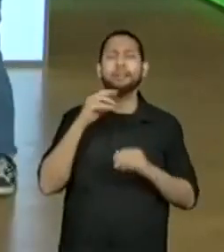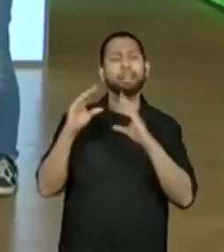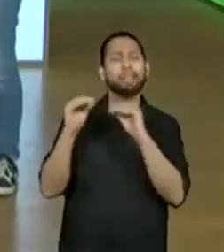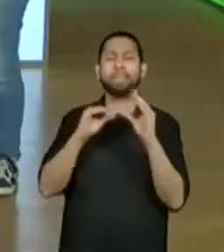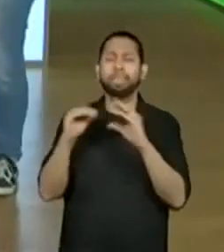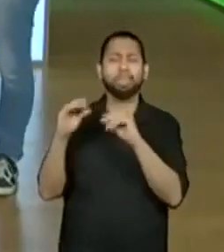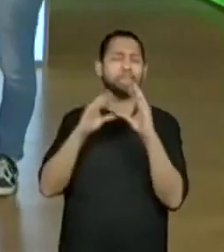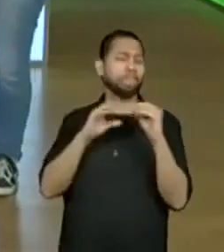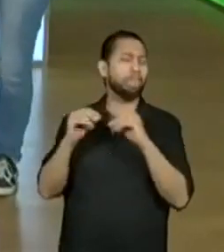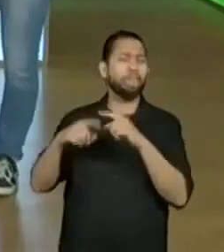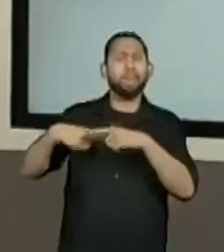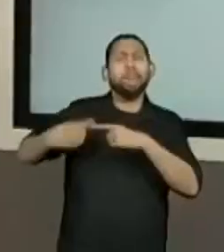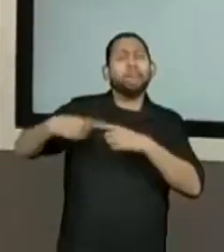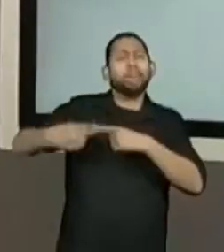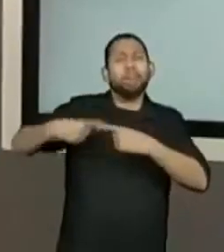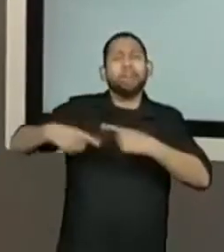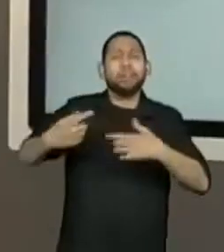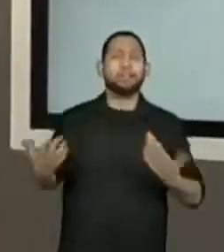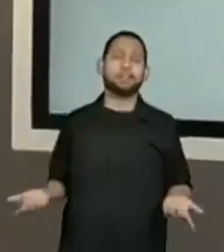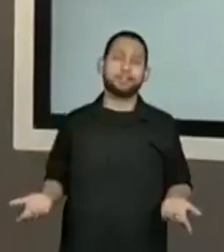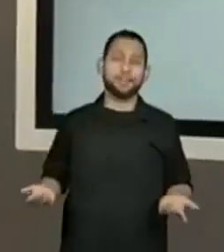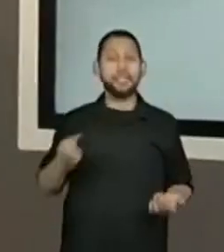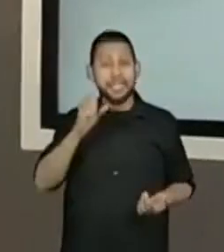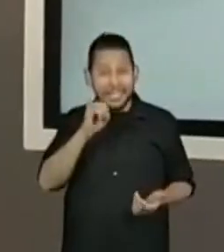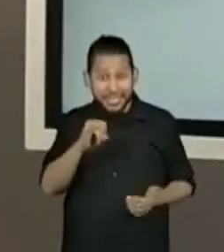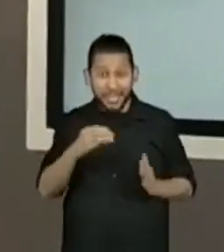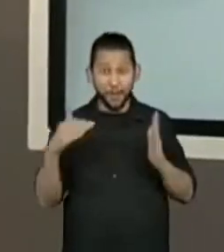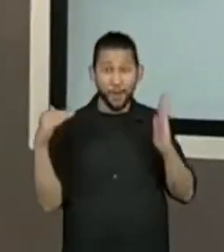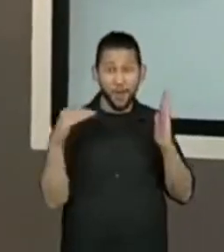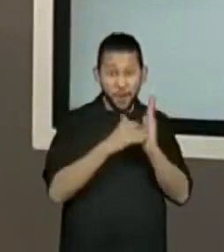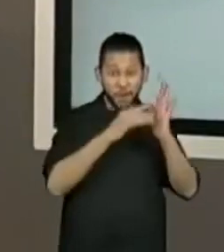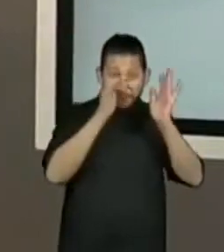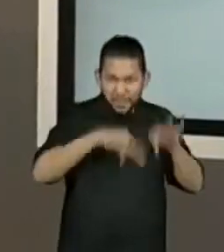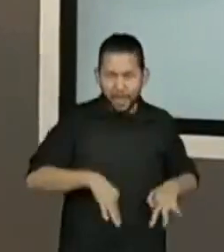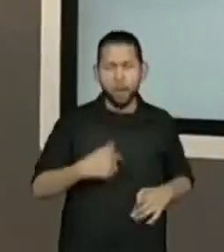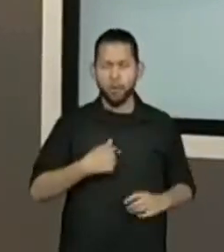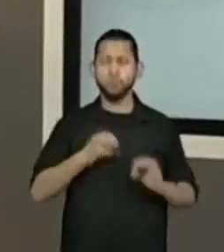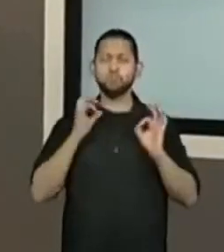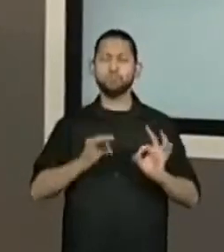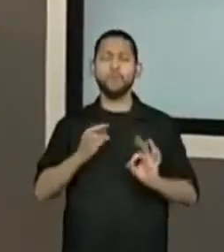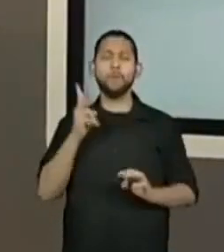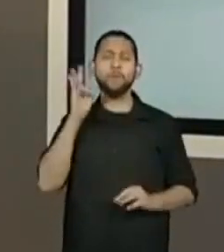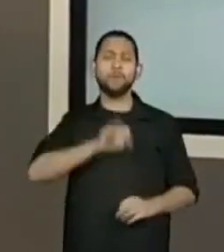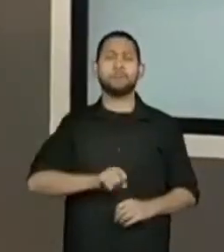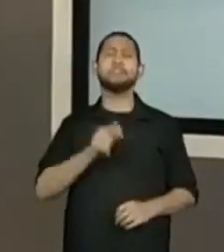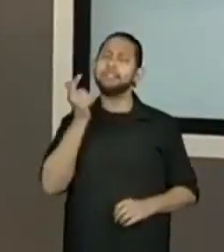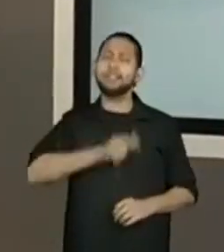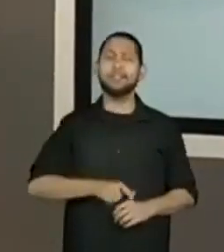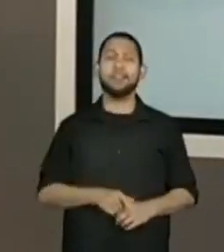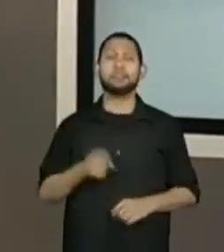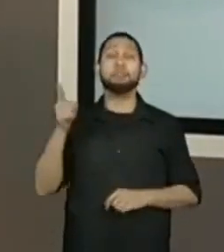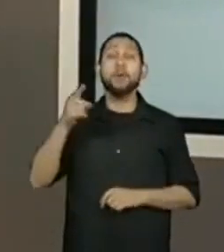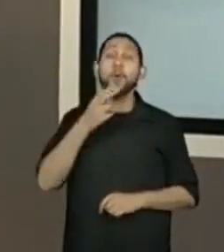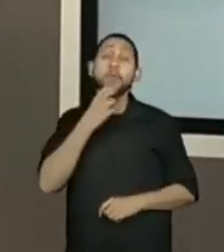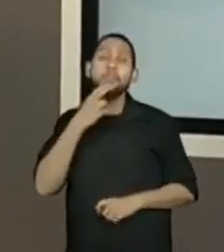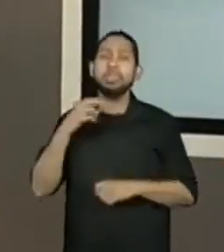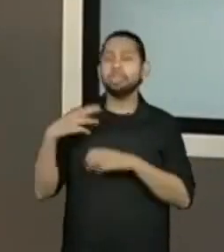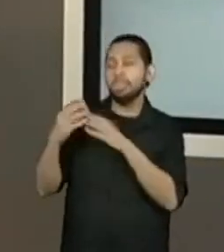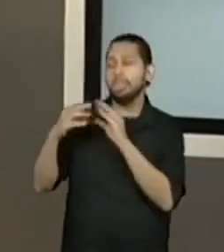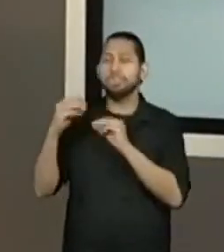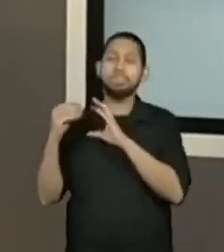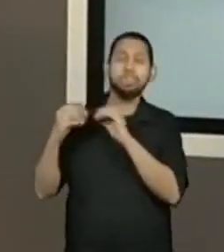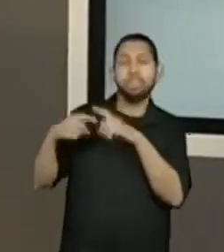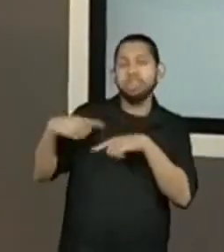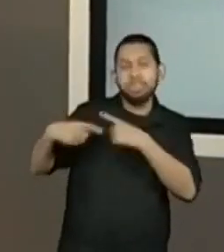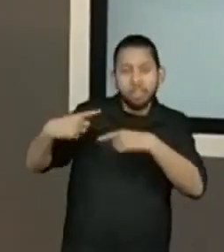Eu? Porque se a gente continuasse, eu tenho certeza que eu ia ganhar. Mas ele fez de propósito. Ele ficou falando para eu não